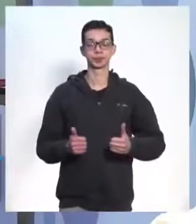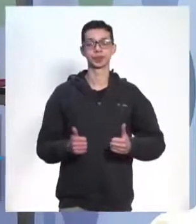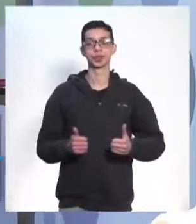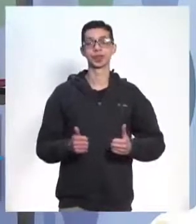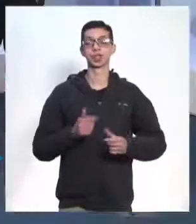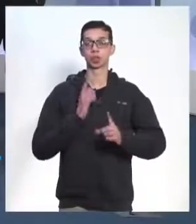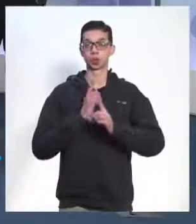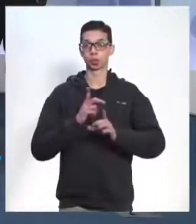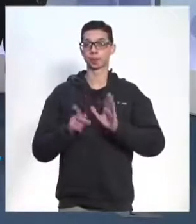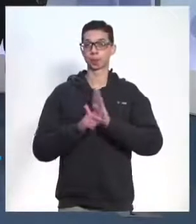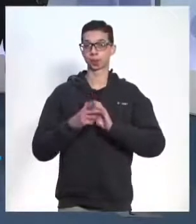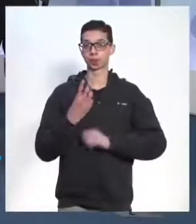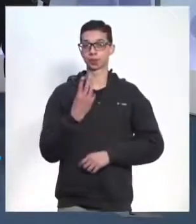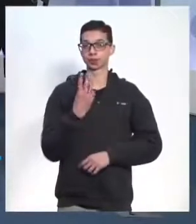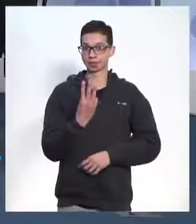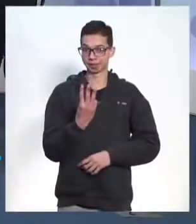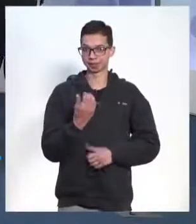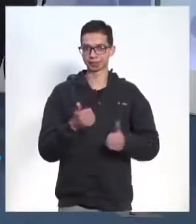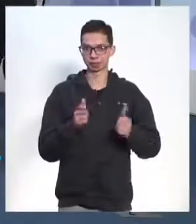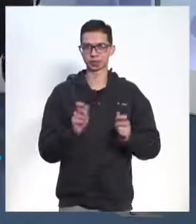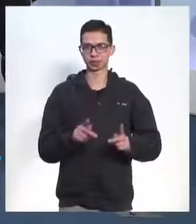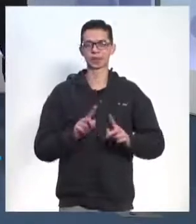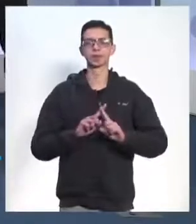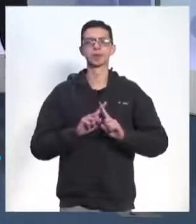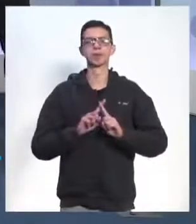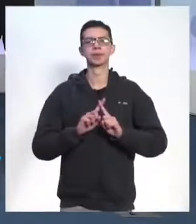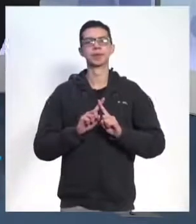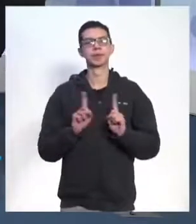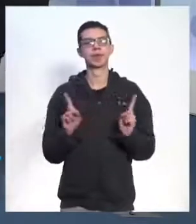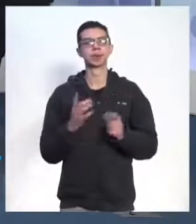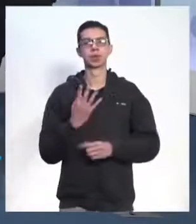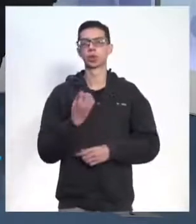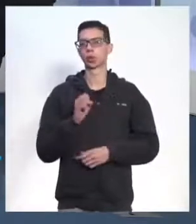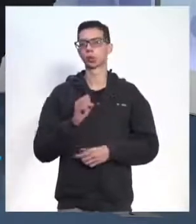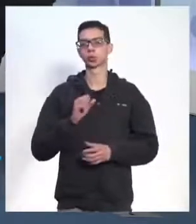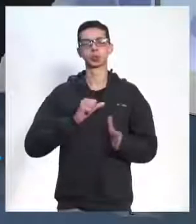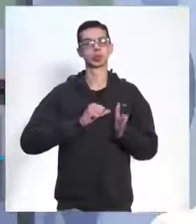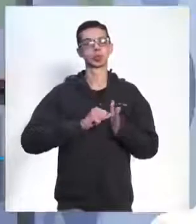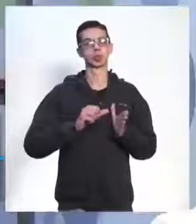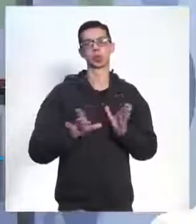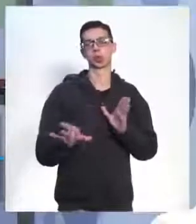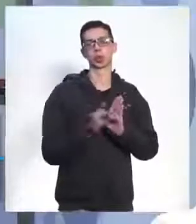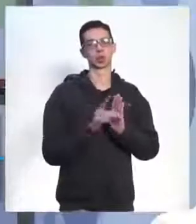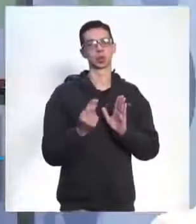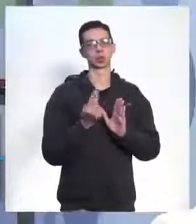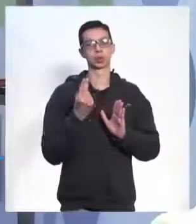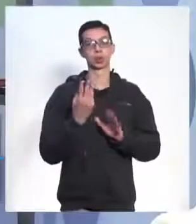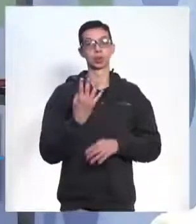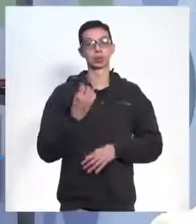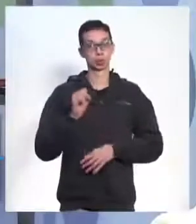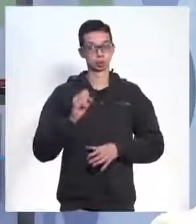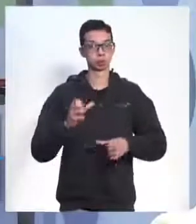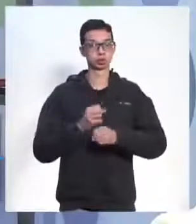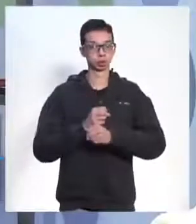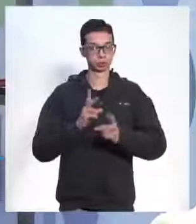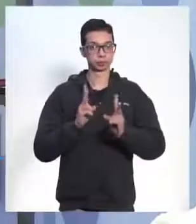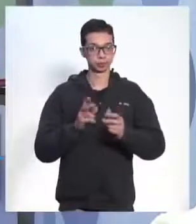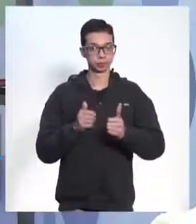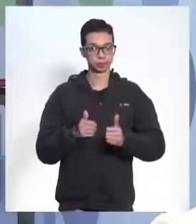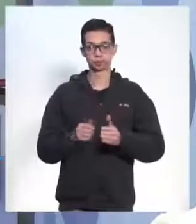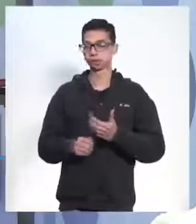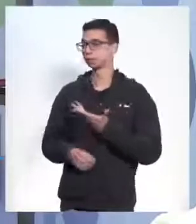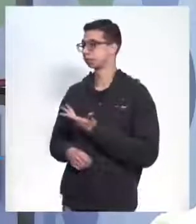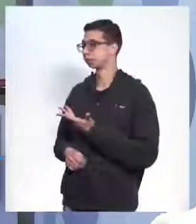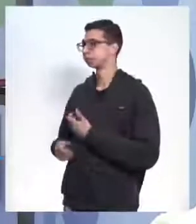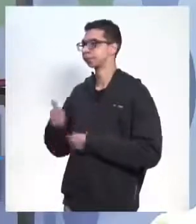3, certo? Beleza, mas o 48 não quer ficar. Gente, o 48 conta, tá? Ficou. Beleza.